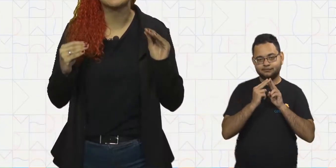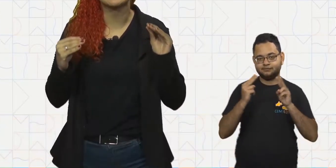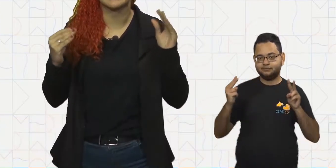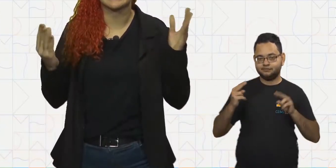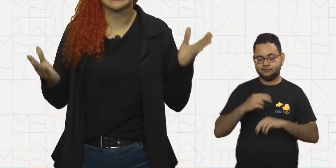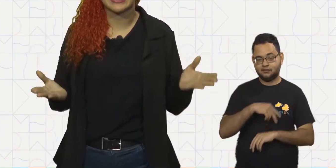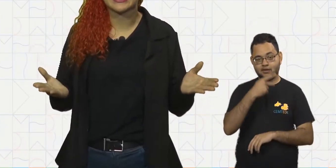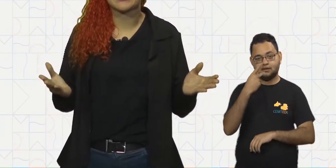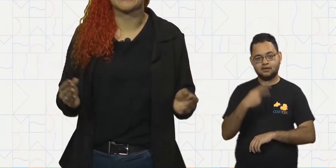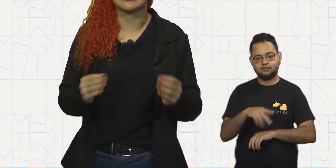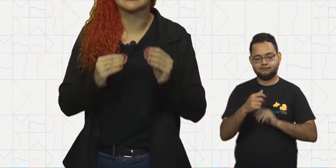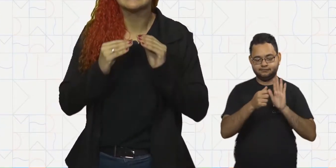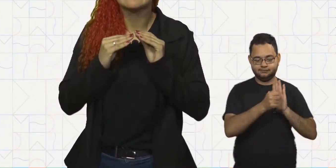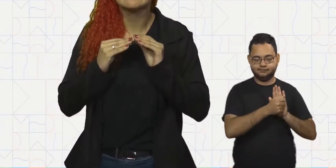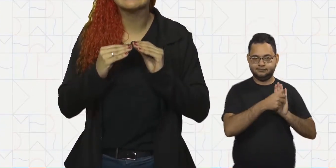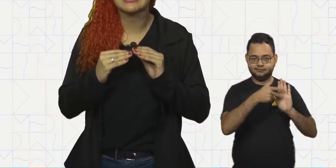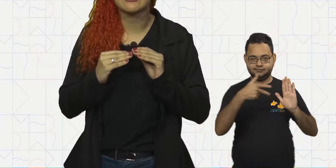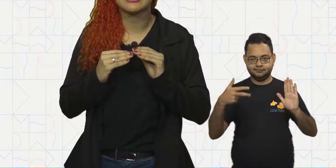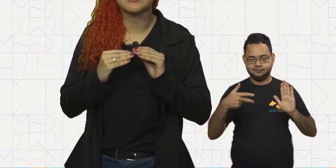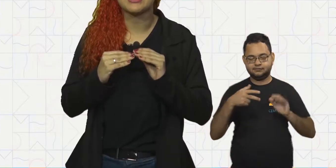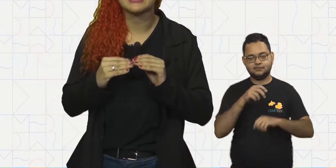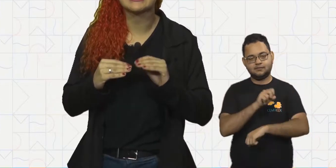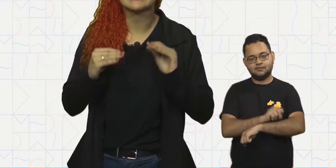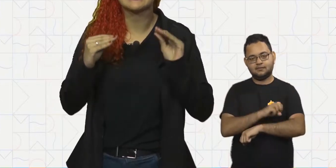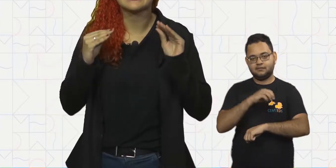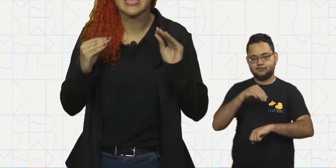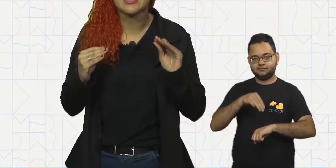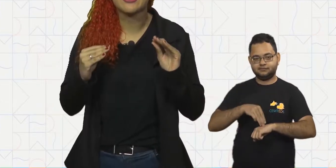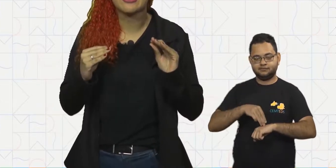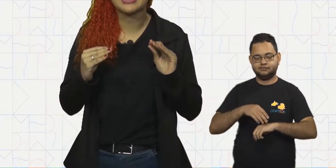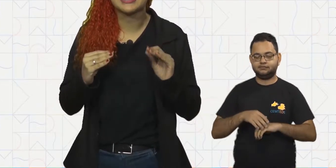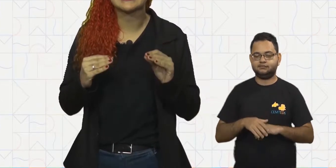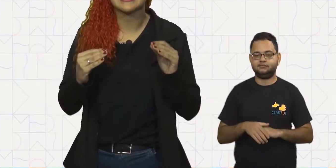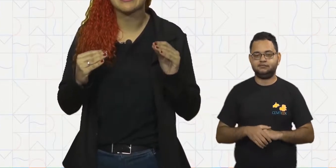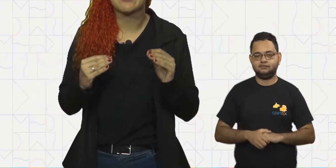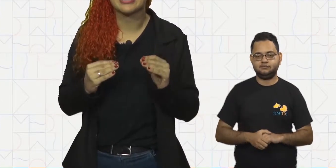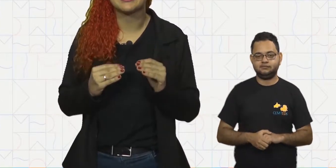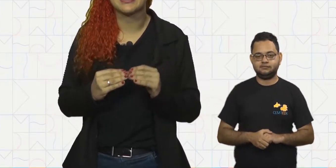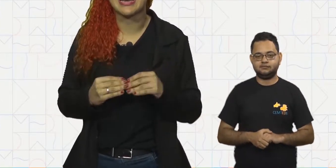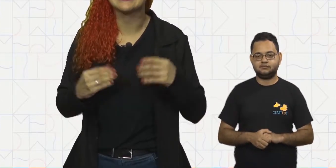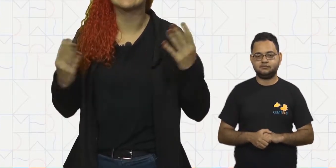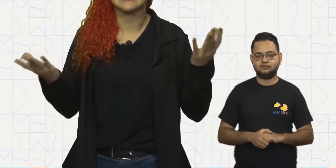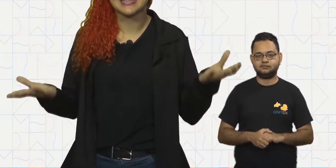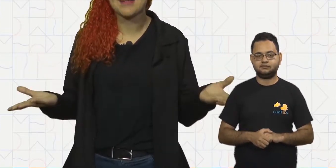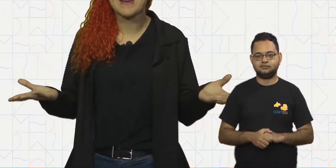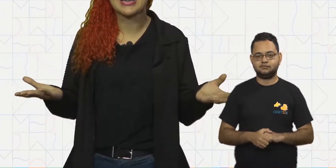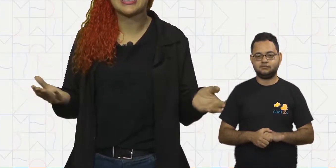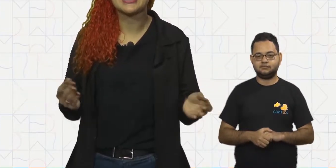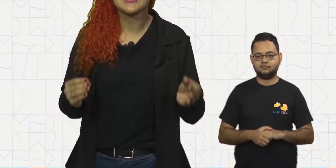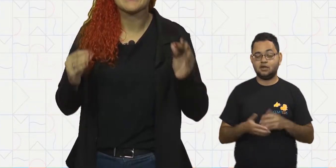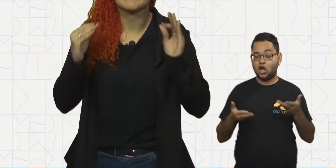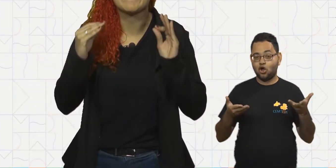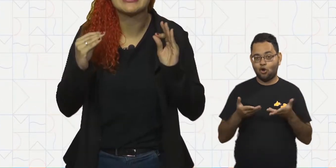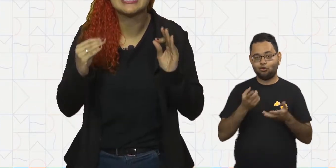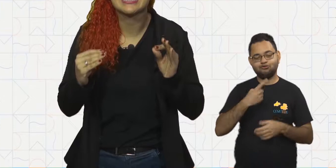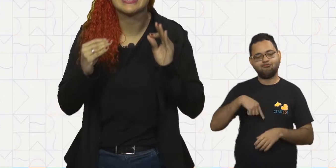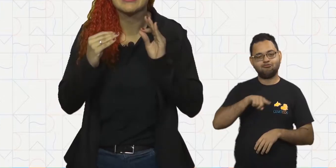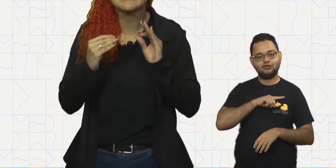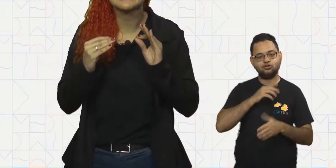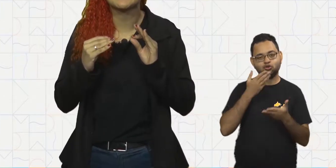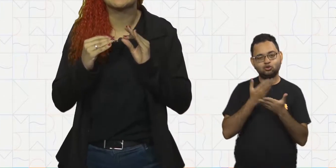projeto aprender além da escola do centro de Mídias e tecnologias educacionais na Semed